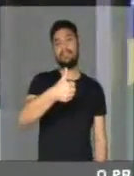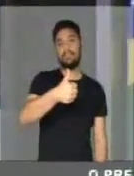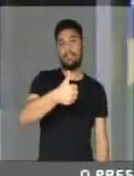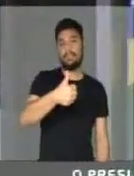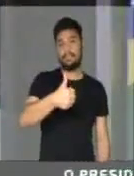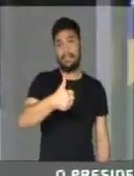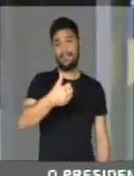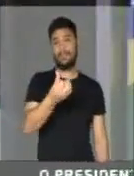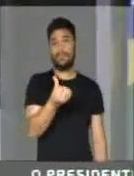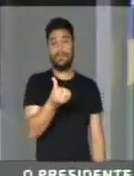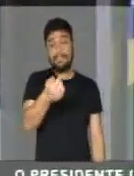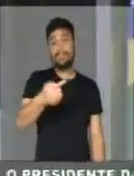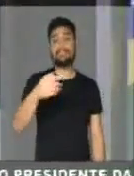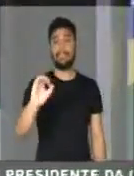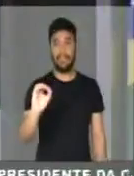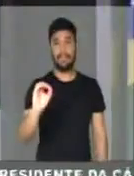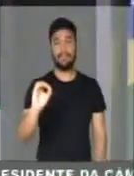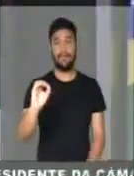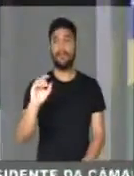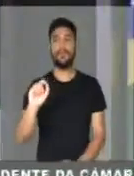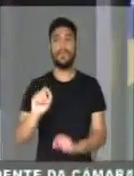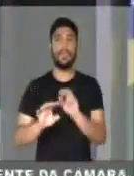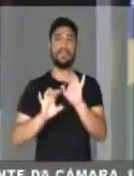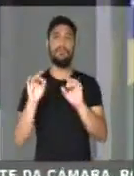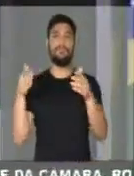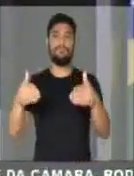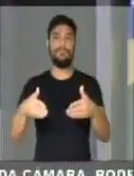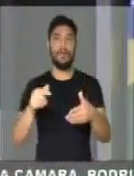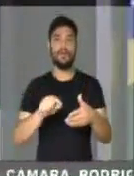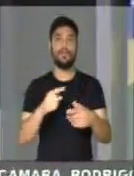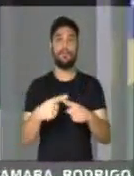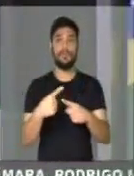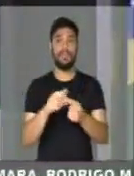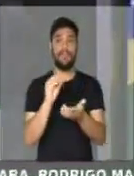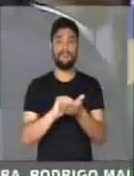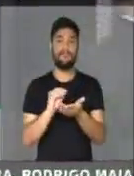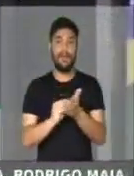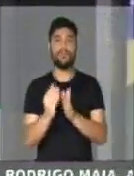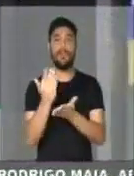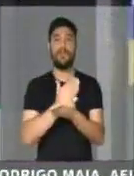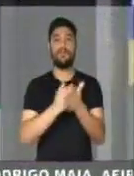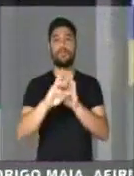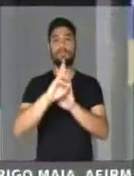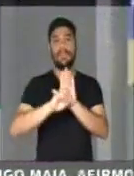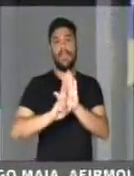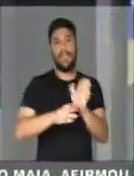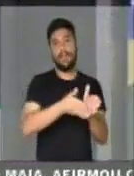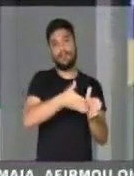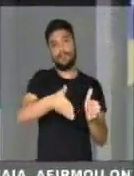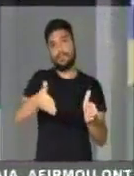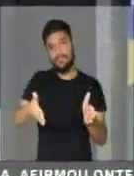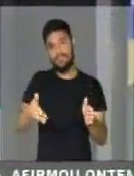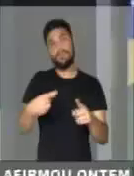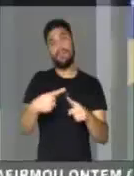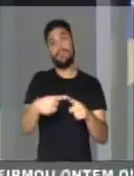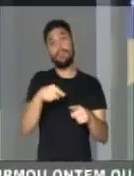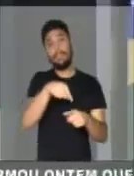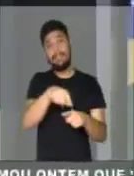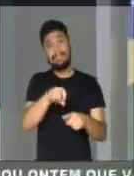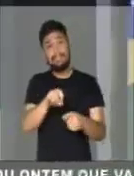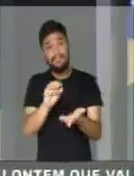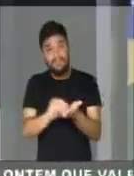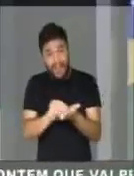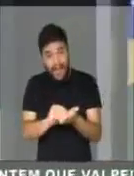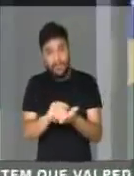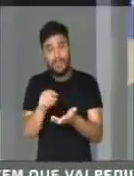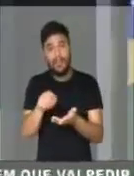13.170, de 16 de outubro de 2015, em especial a ausência de disciplina procedimental, capaz de